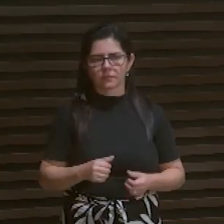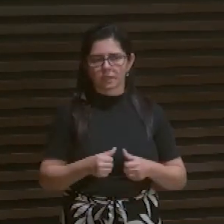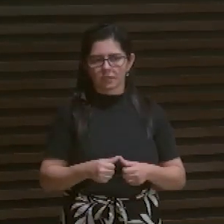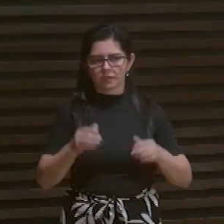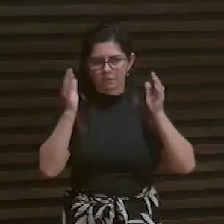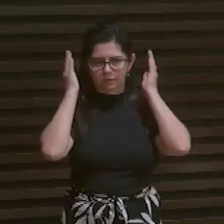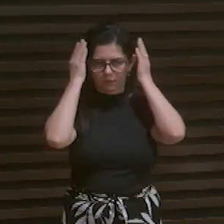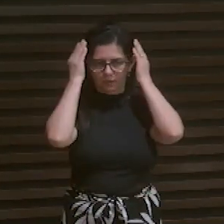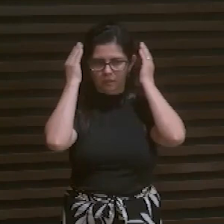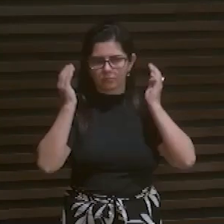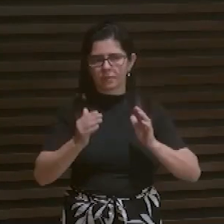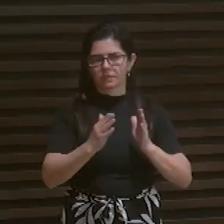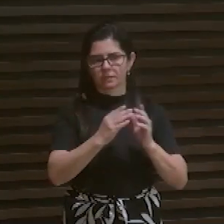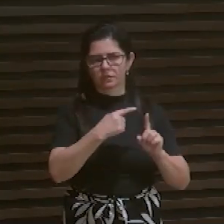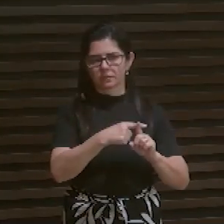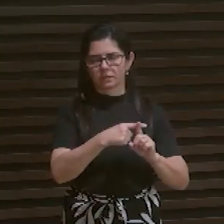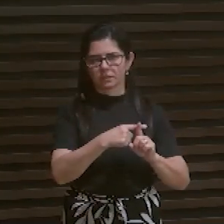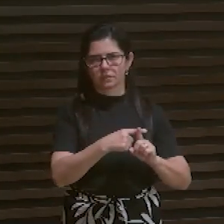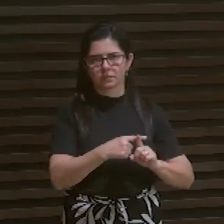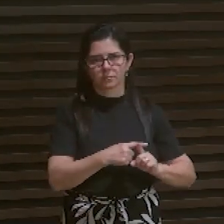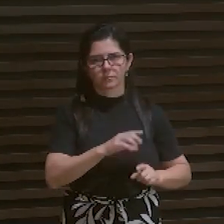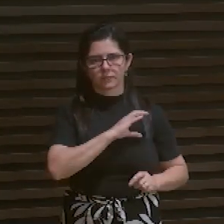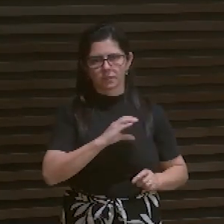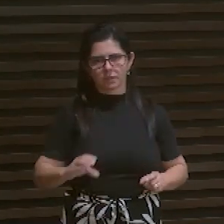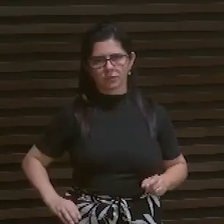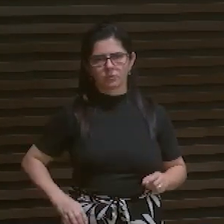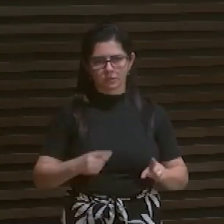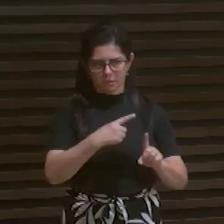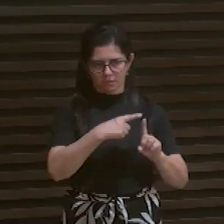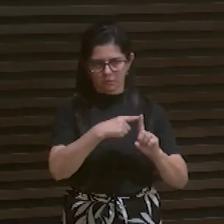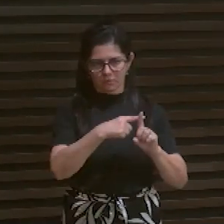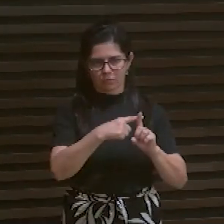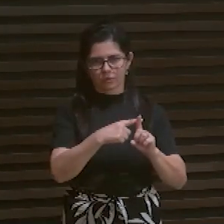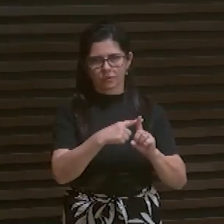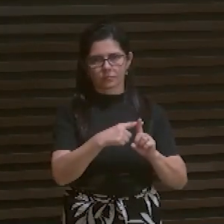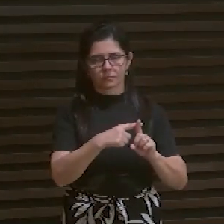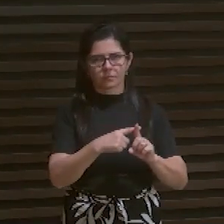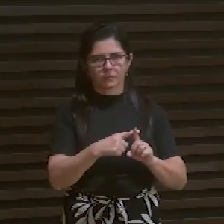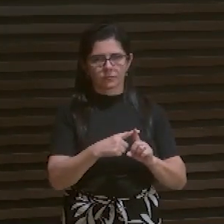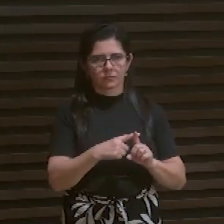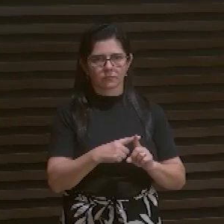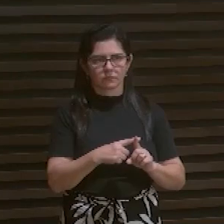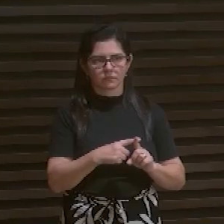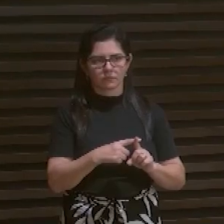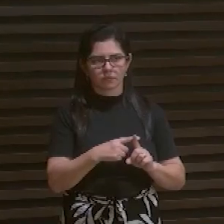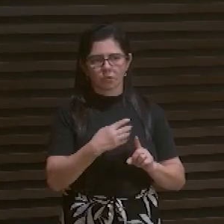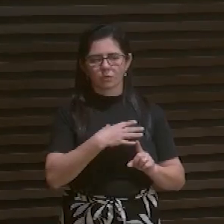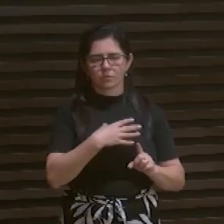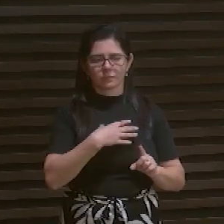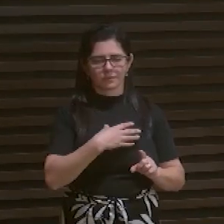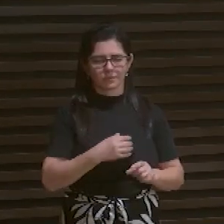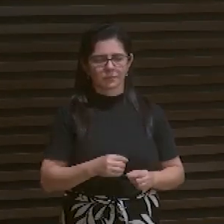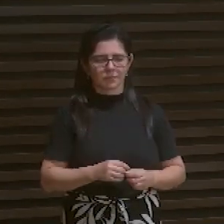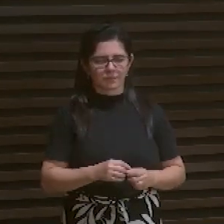na cruz, crucificado, Filho de Deus, essa mensagem é o alicerce da igreja.